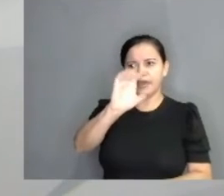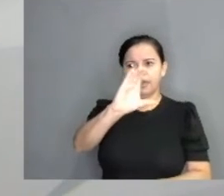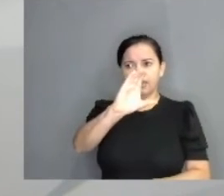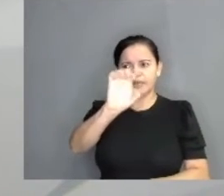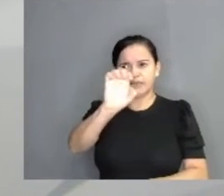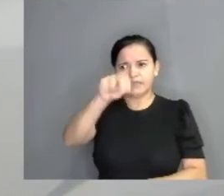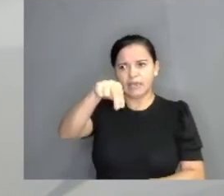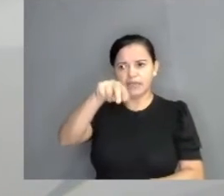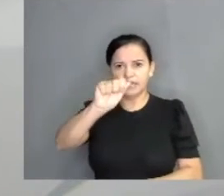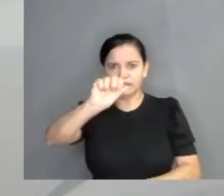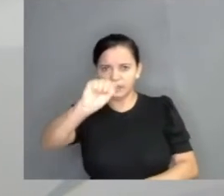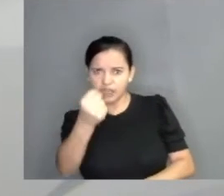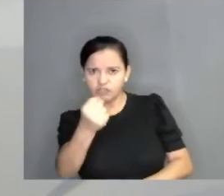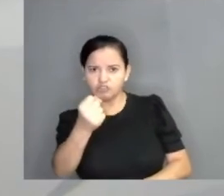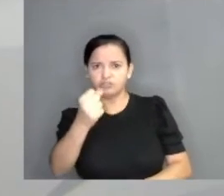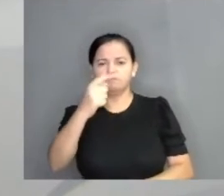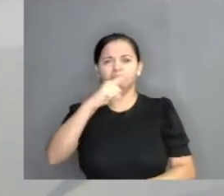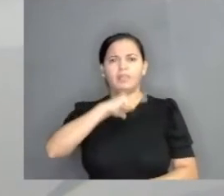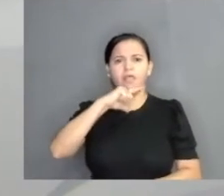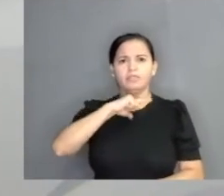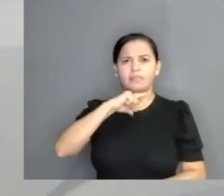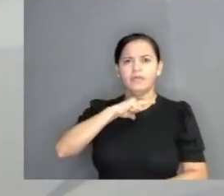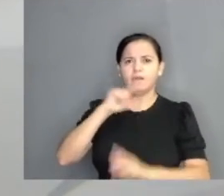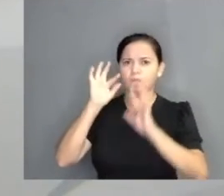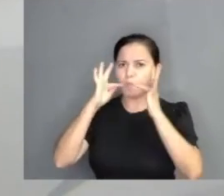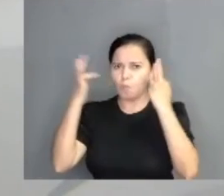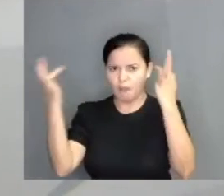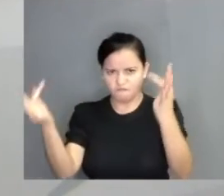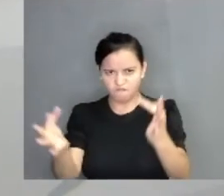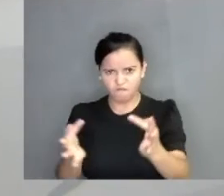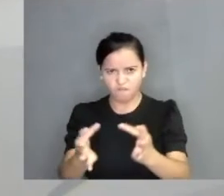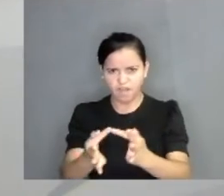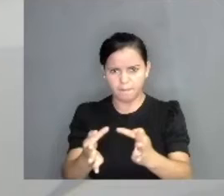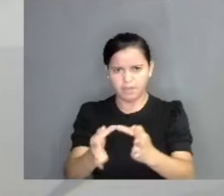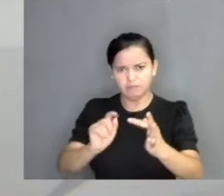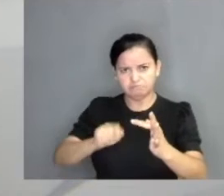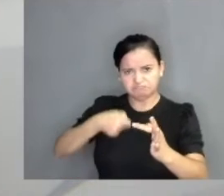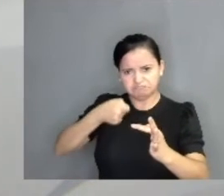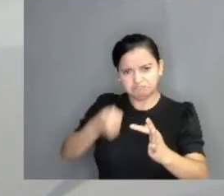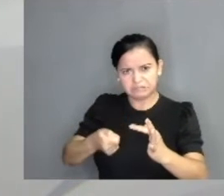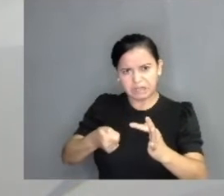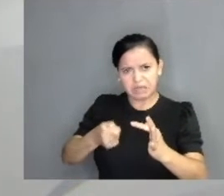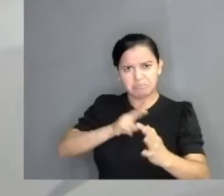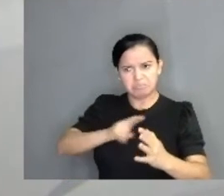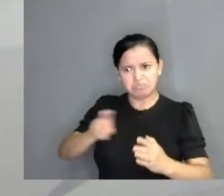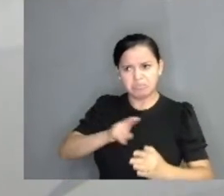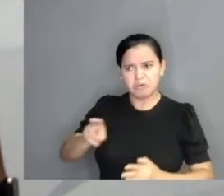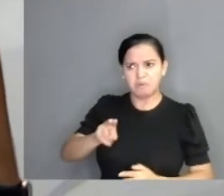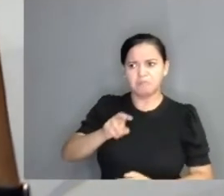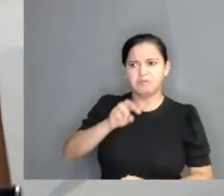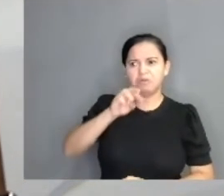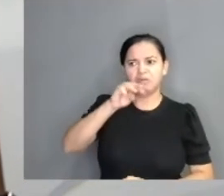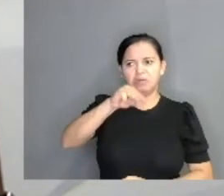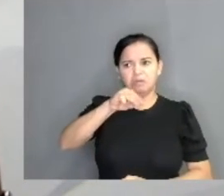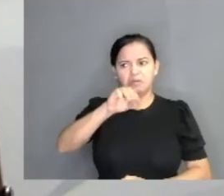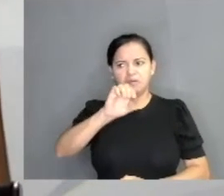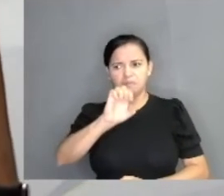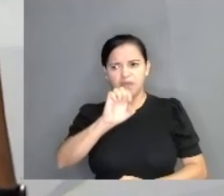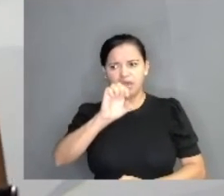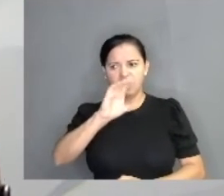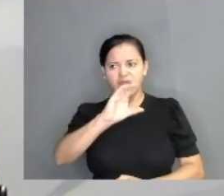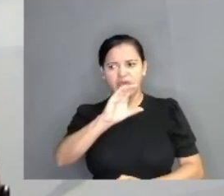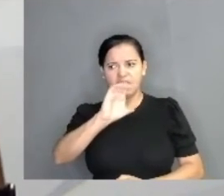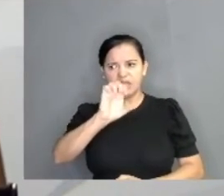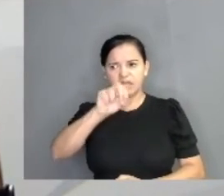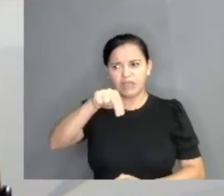Médici. Eles financiavam esses grandes artistas, né? Eles financiavam